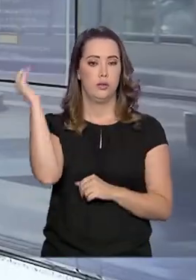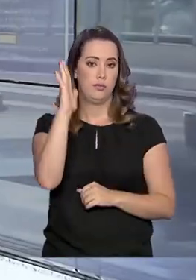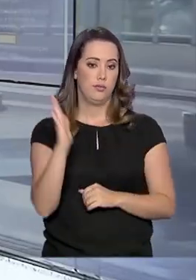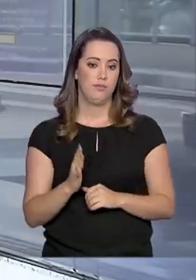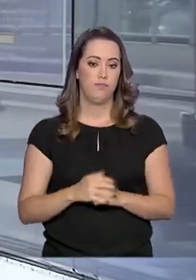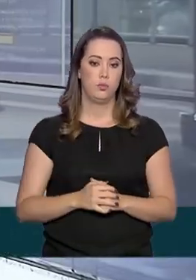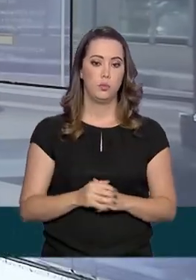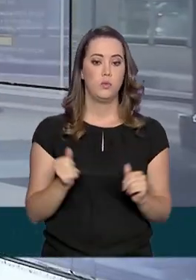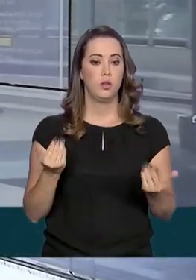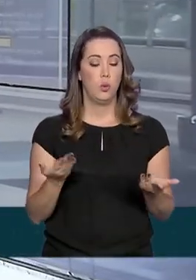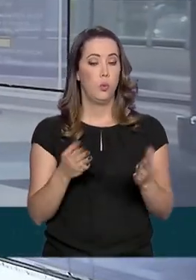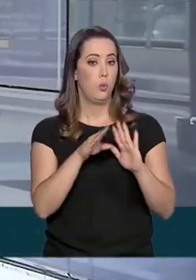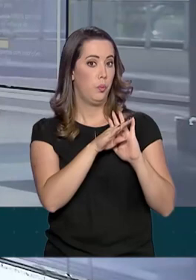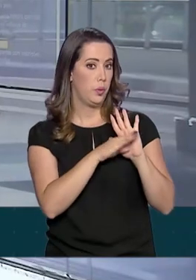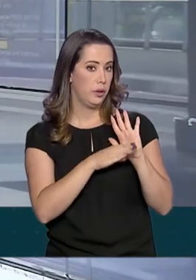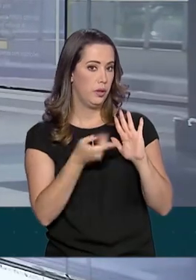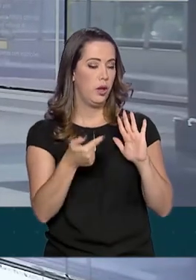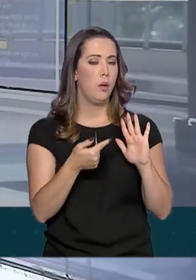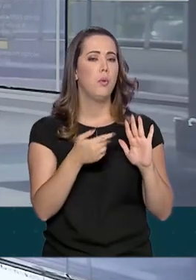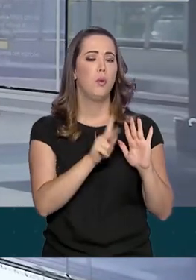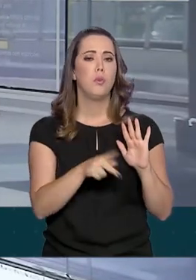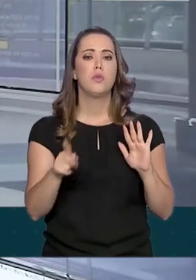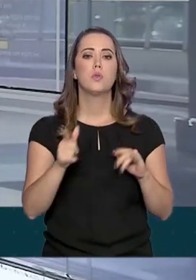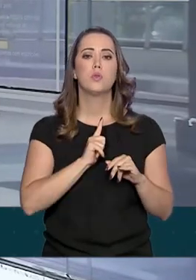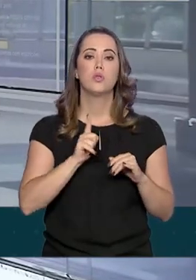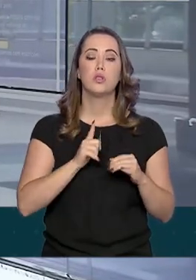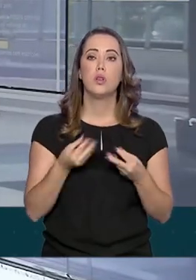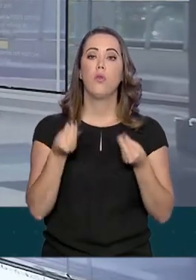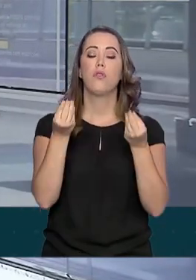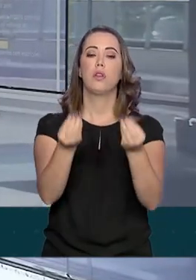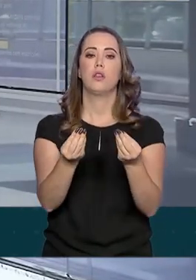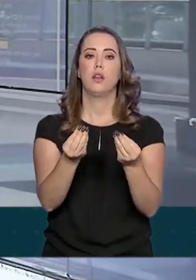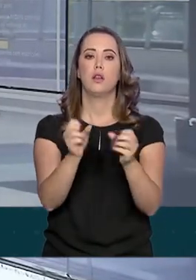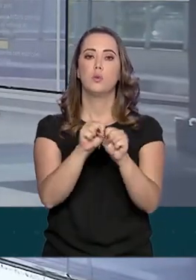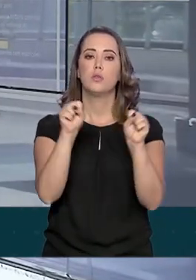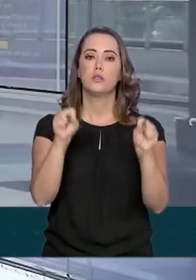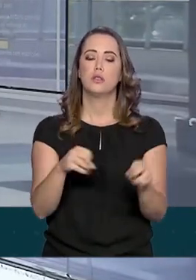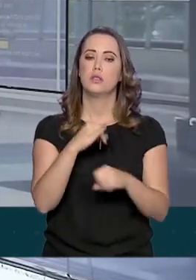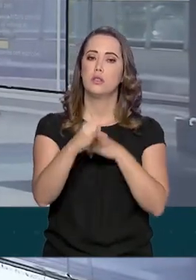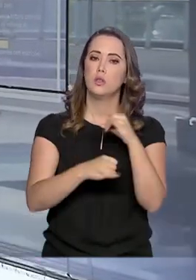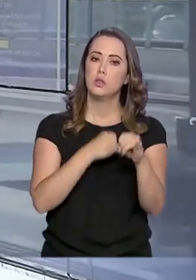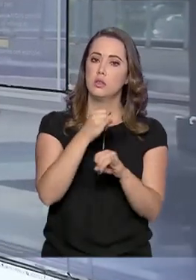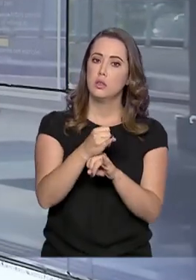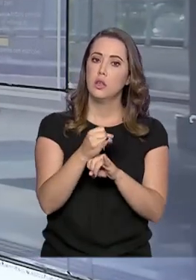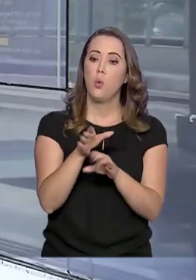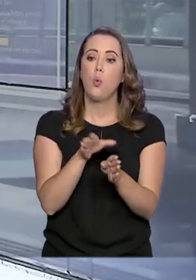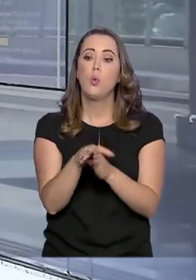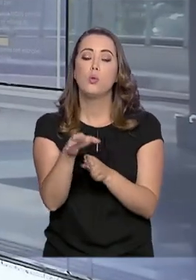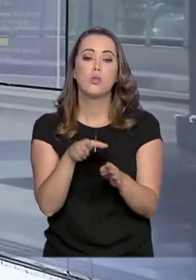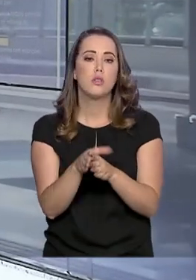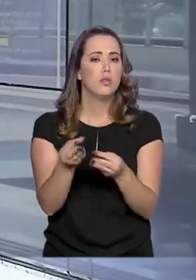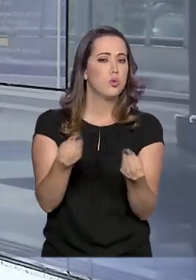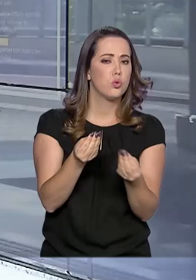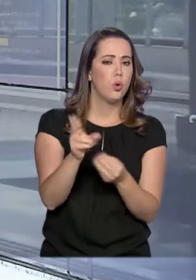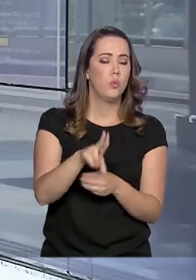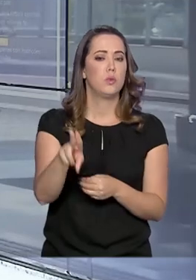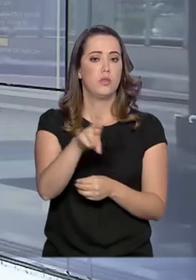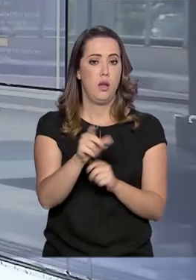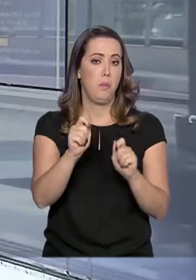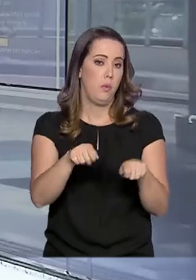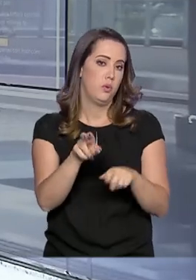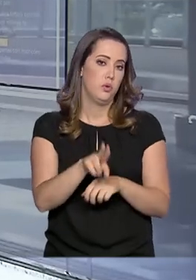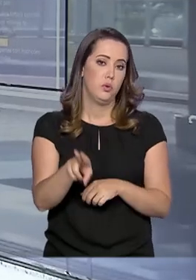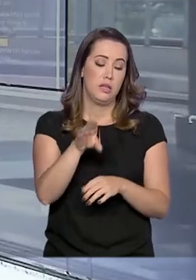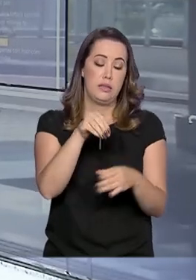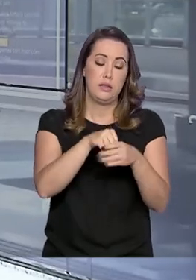Com o programa, os professores terão à disposição um sistema online com sugestões de recursos pedagógicos que poderão ser aplicados